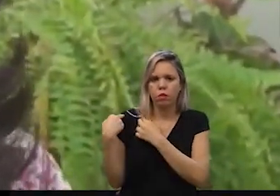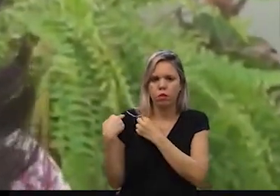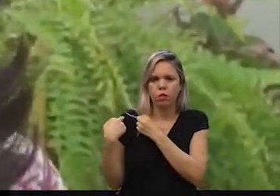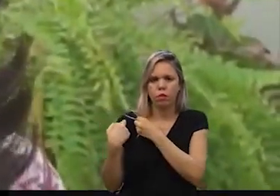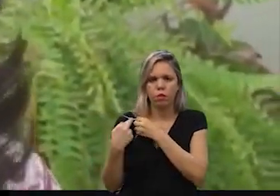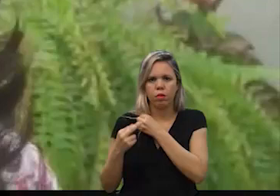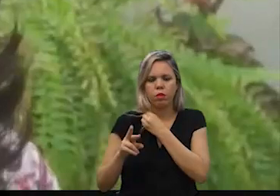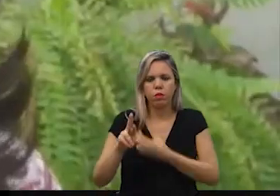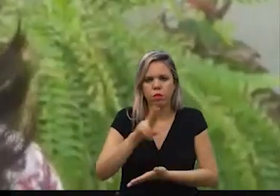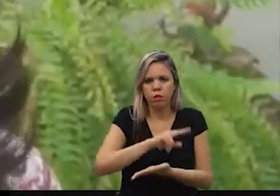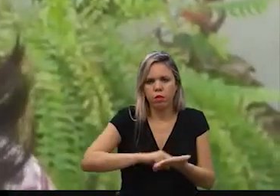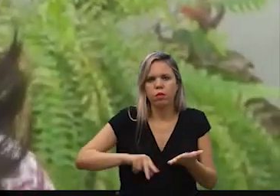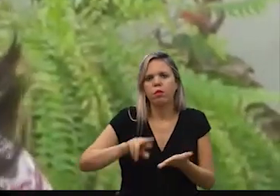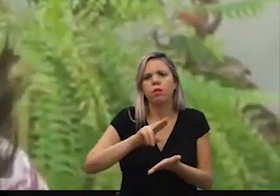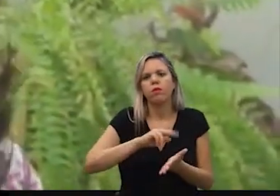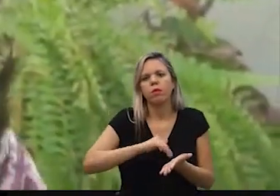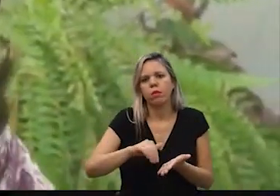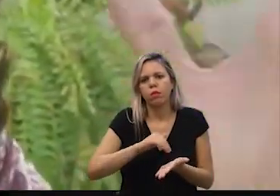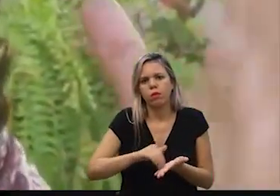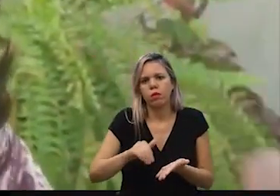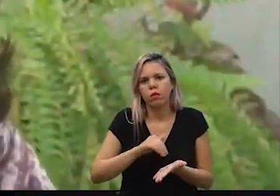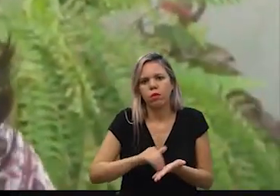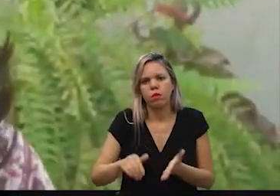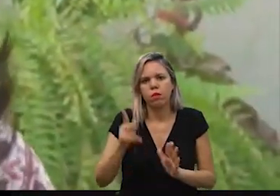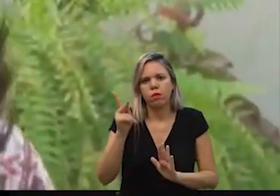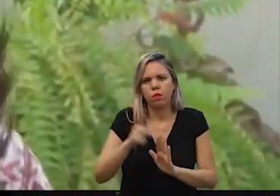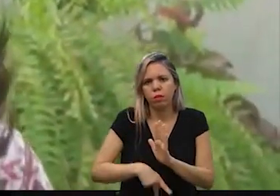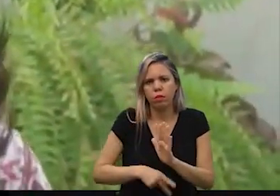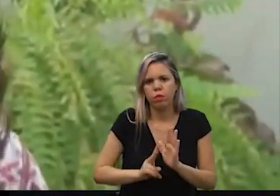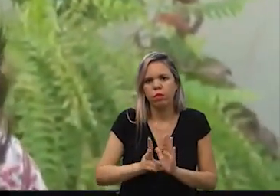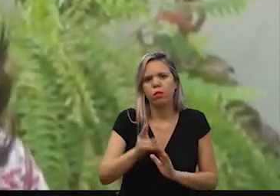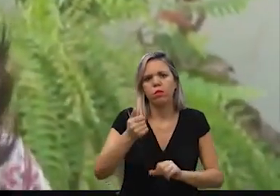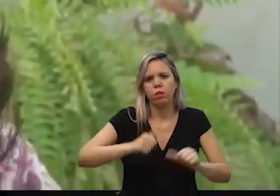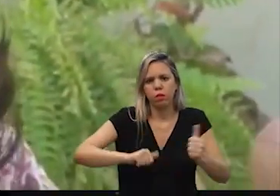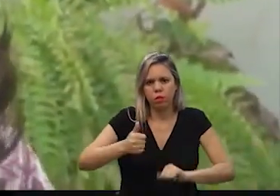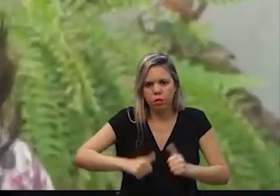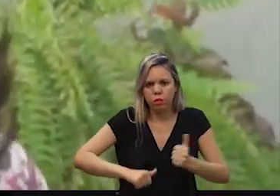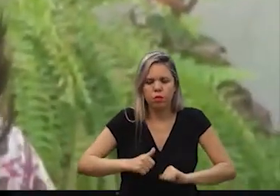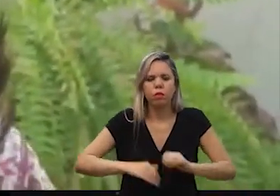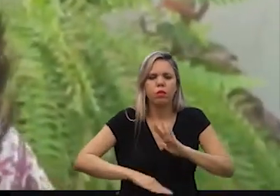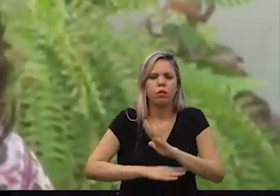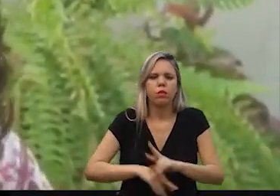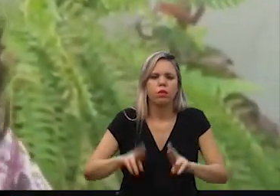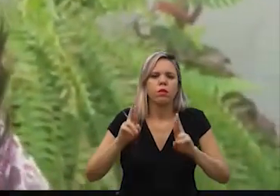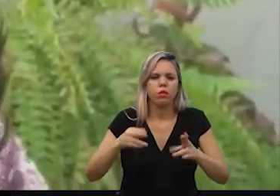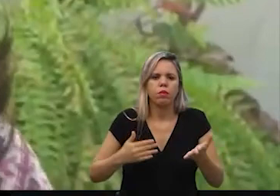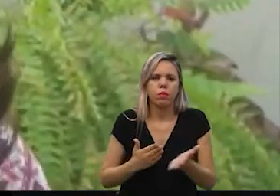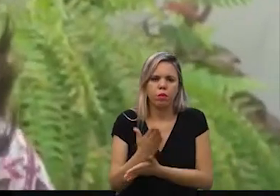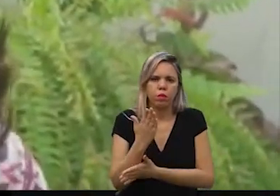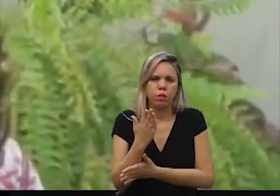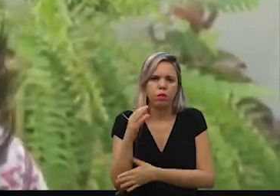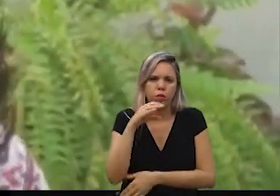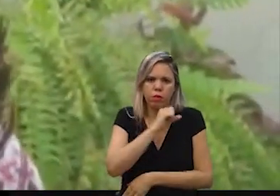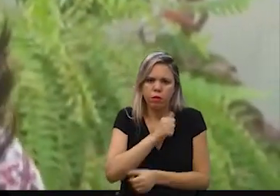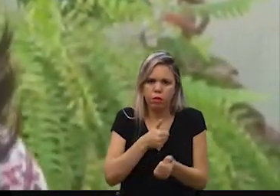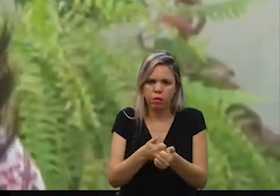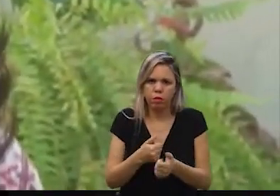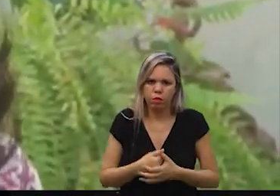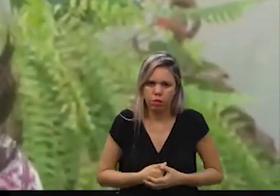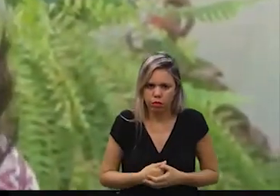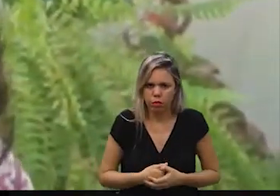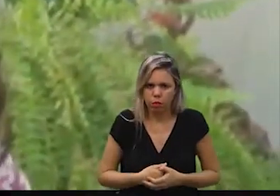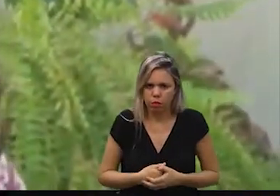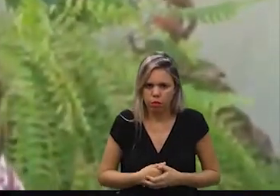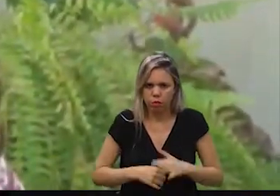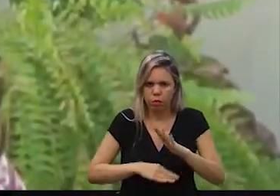dessas diversas secretarias. O projeto segue em tramitação e eu espero que seja aprovado o mais breve